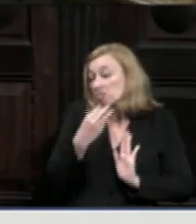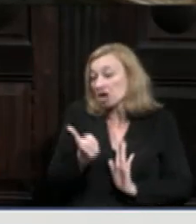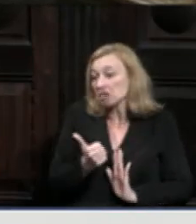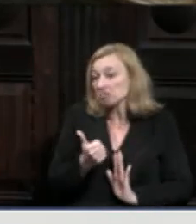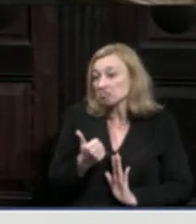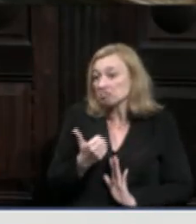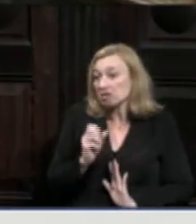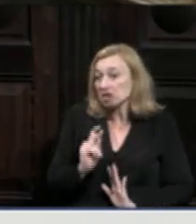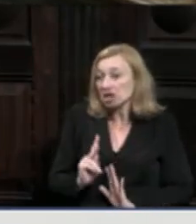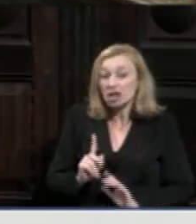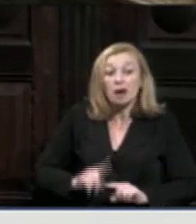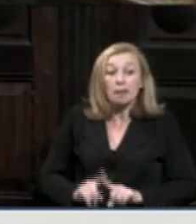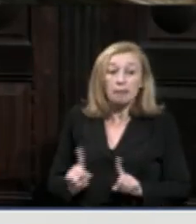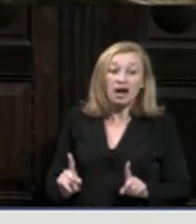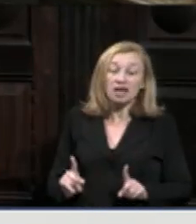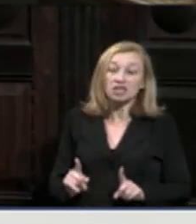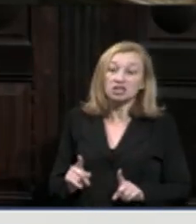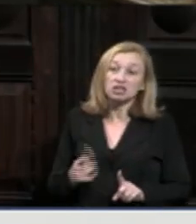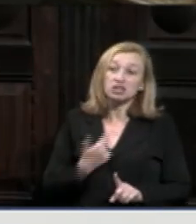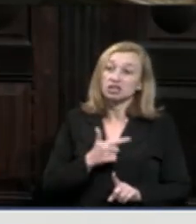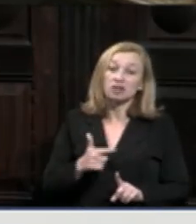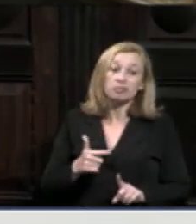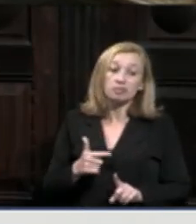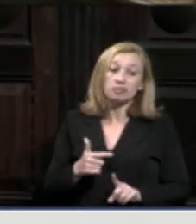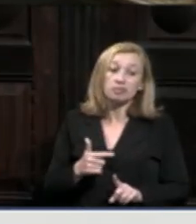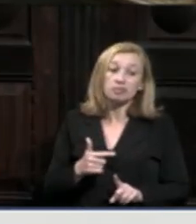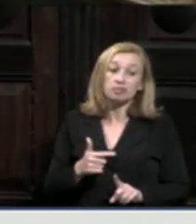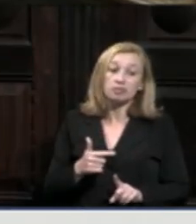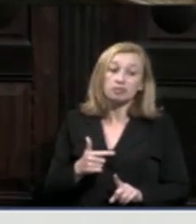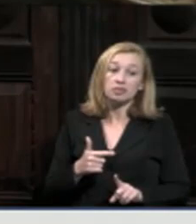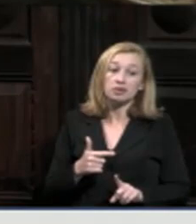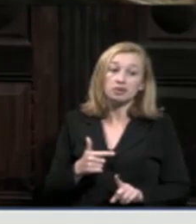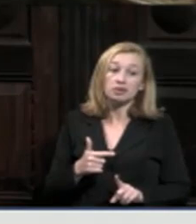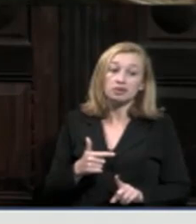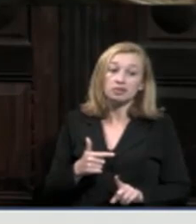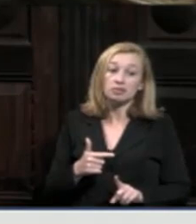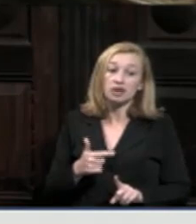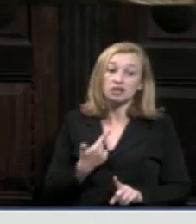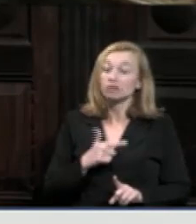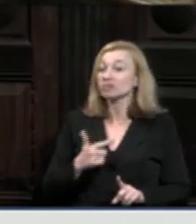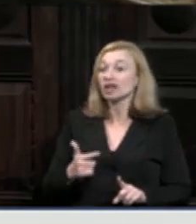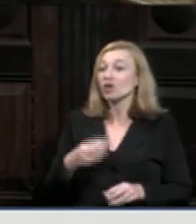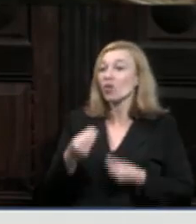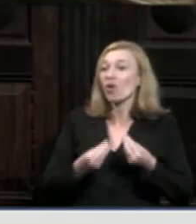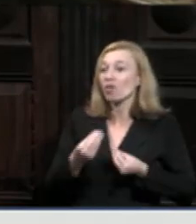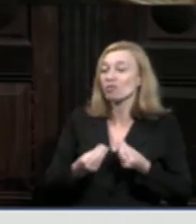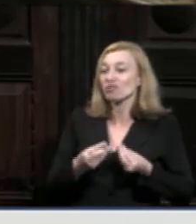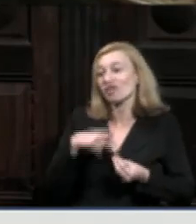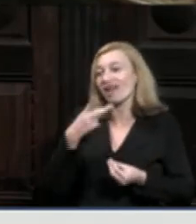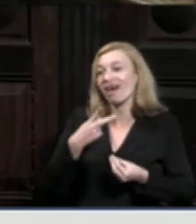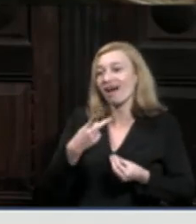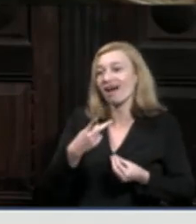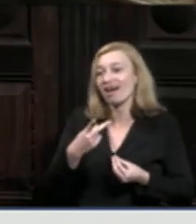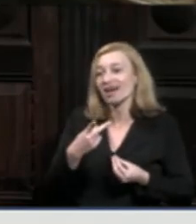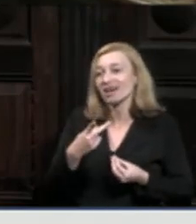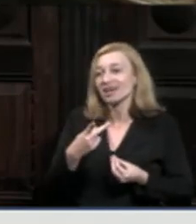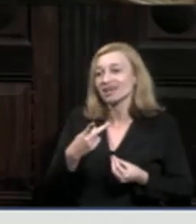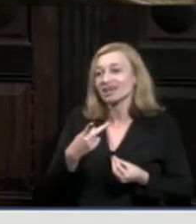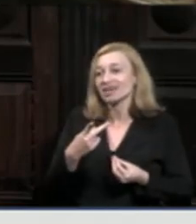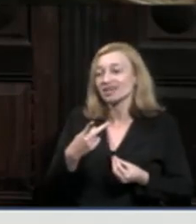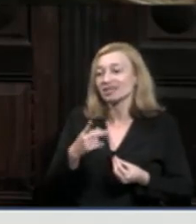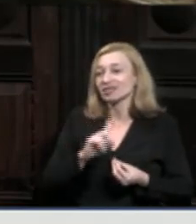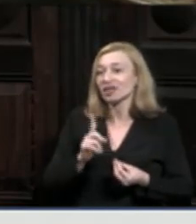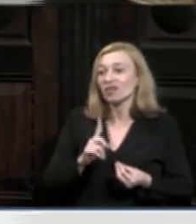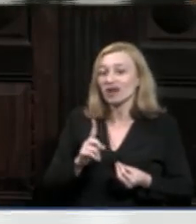nenhum problema. Agora também não impede de eu dizer que isto é uma realidade dentro deste plenário. Infelizmente e